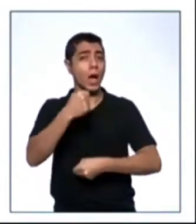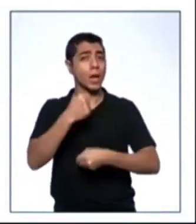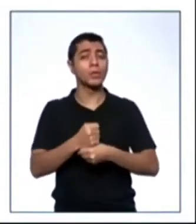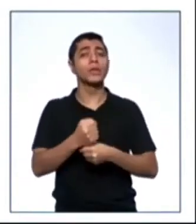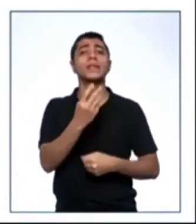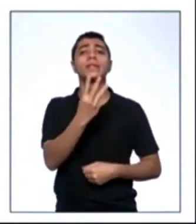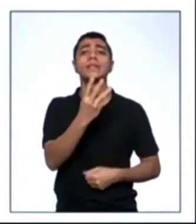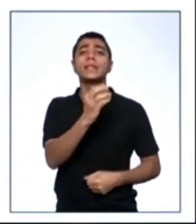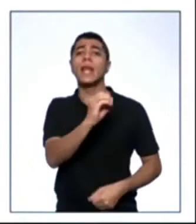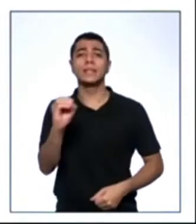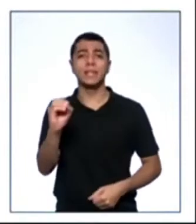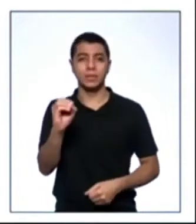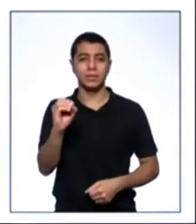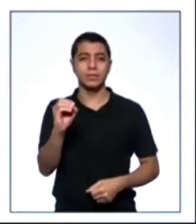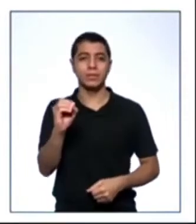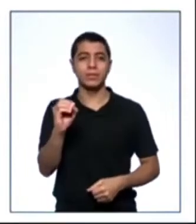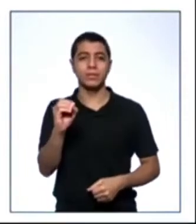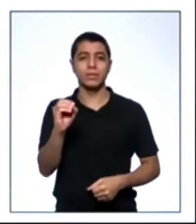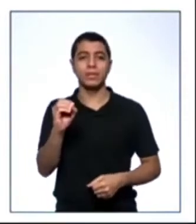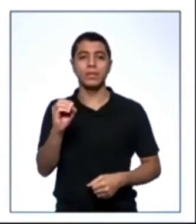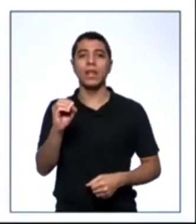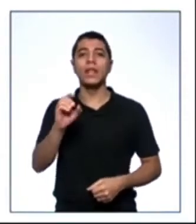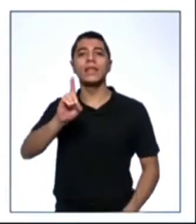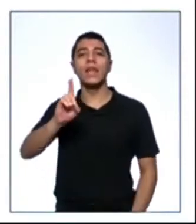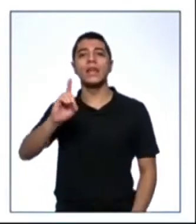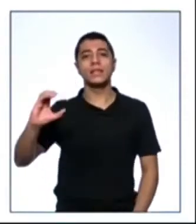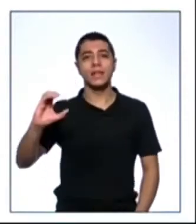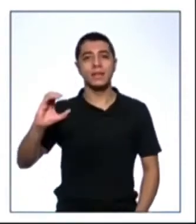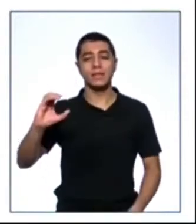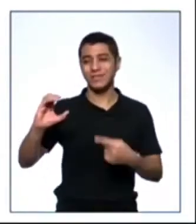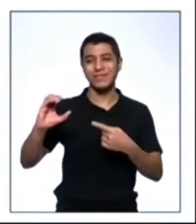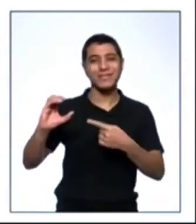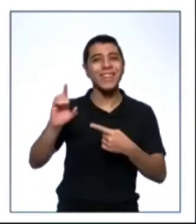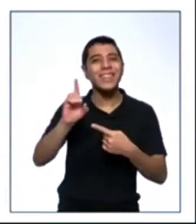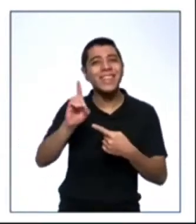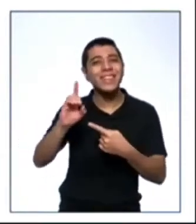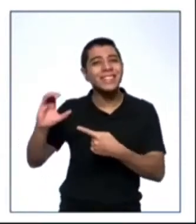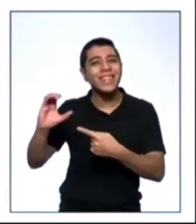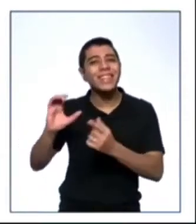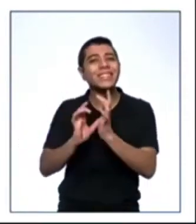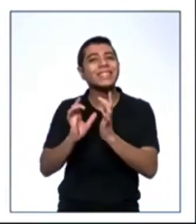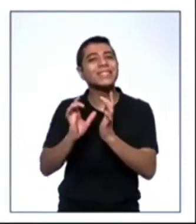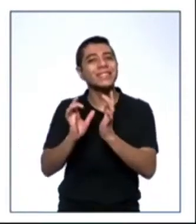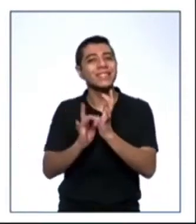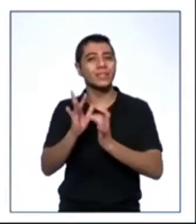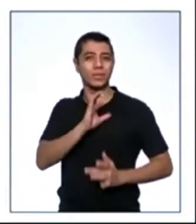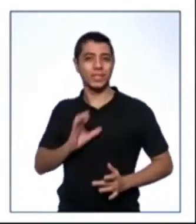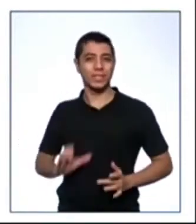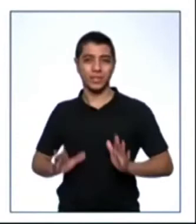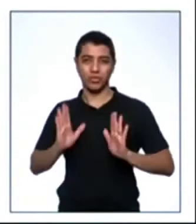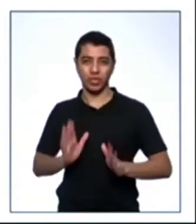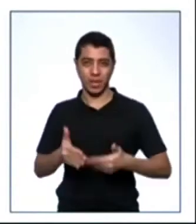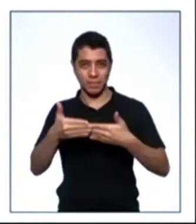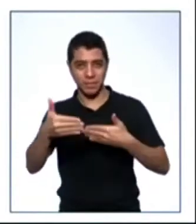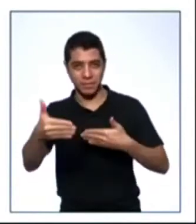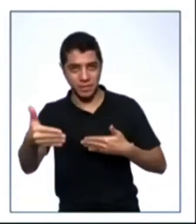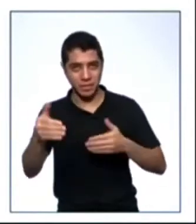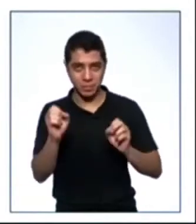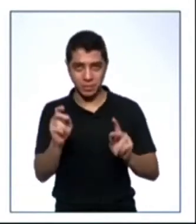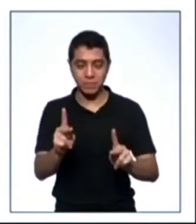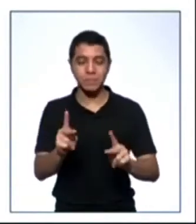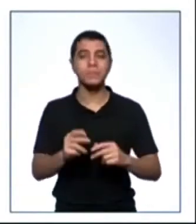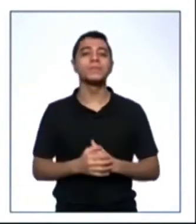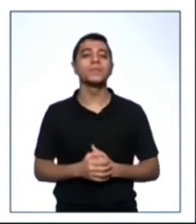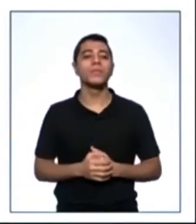Depois de Cristo é Império, antes de Cristo a gente pensa na República. Encontrado na cidade de Lod, atual Estado de Israel, ou seja, Oriente